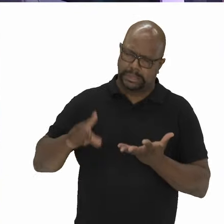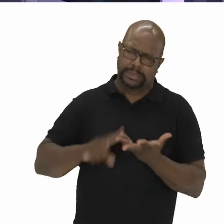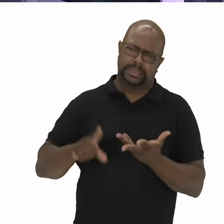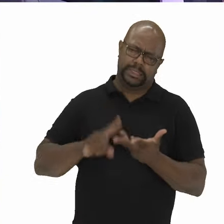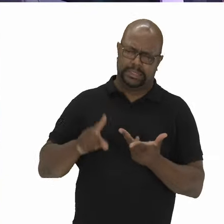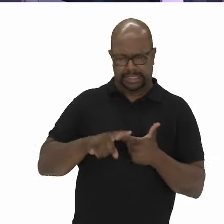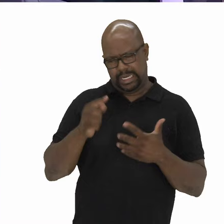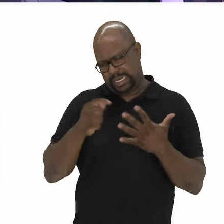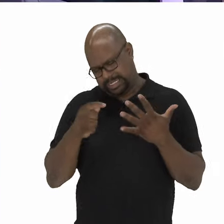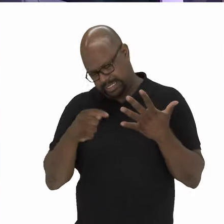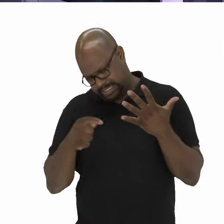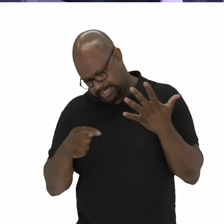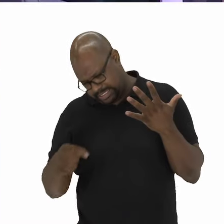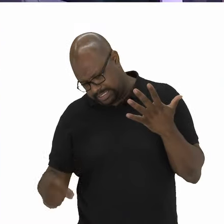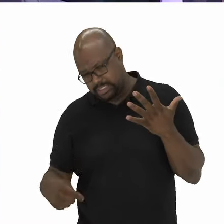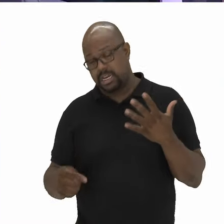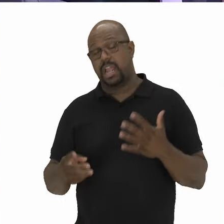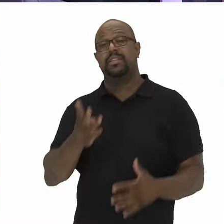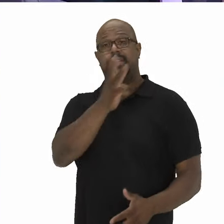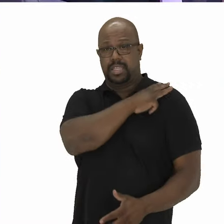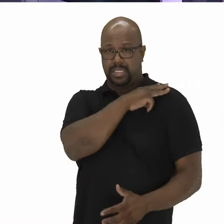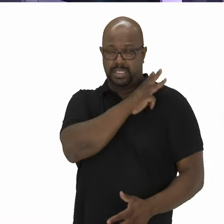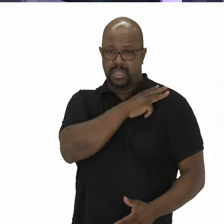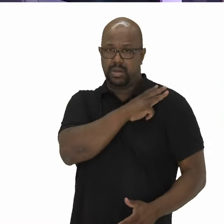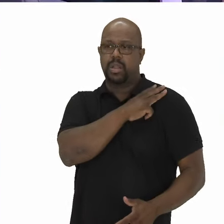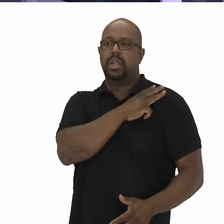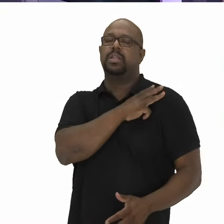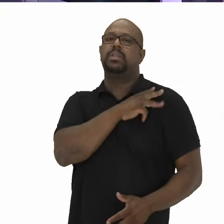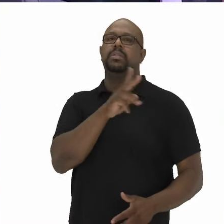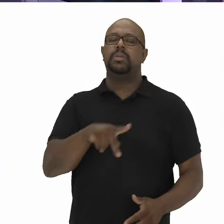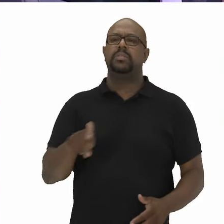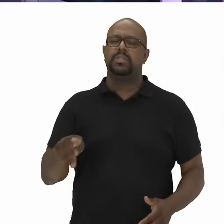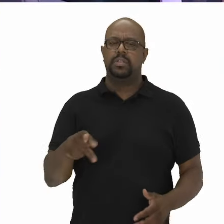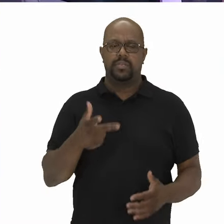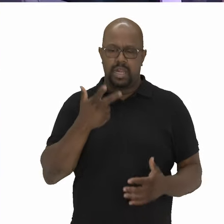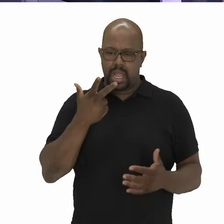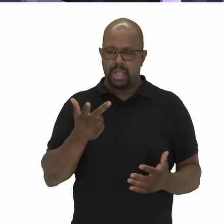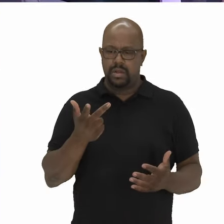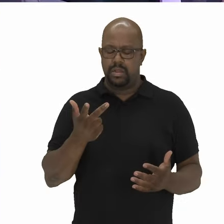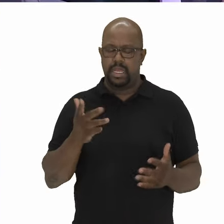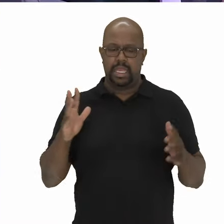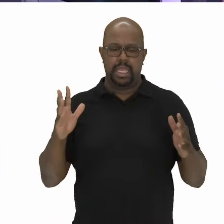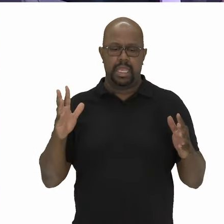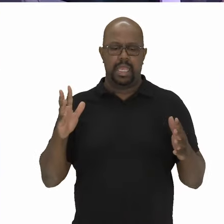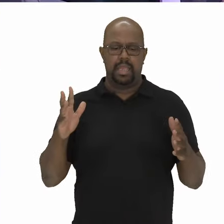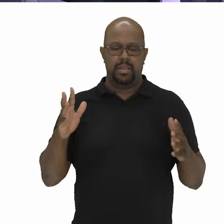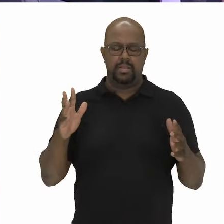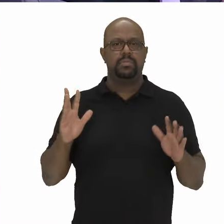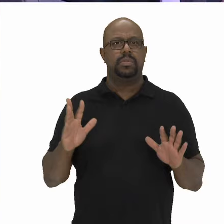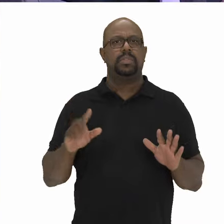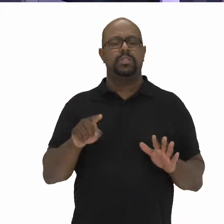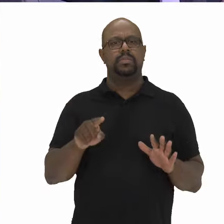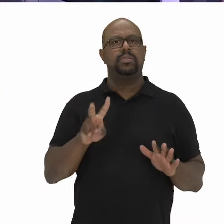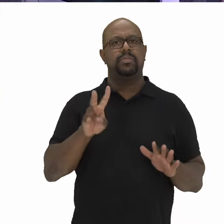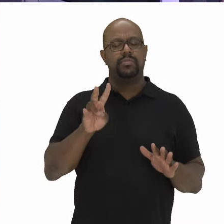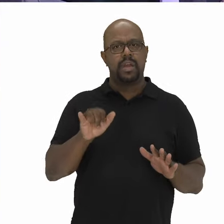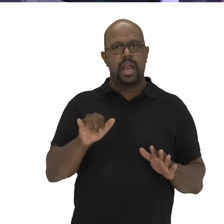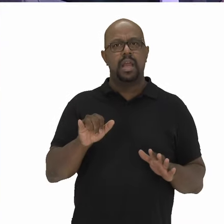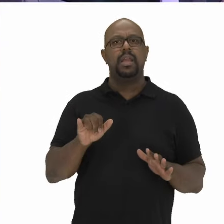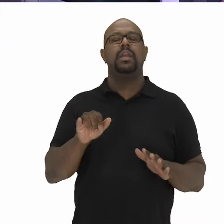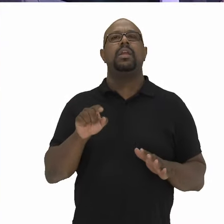foram muitas tentativas E aí no terceiro ano do ensino médio que os professores disseram assim eh